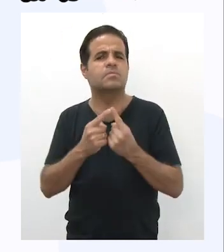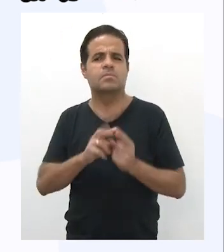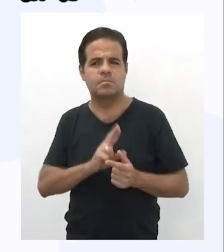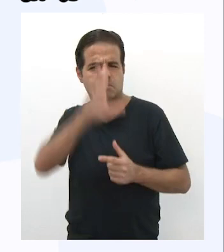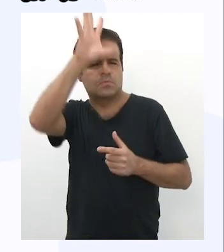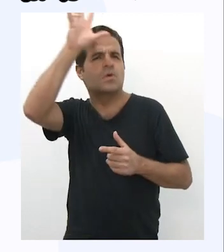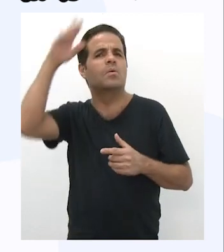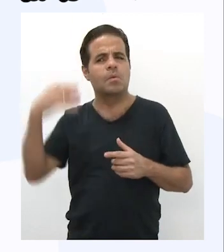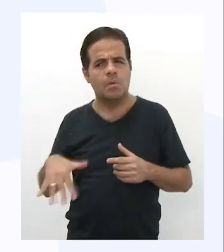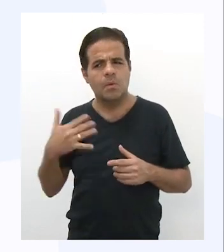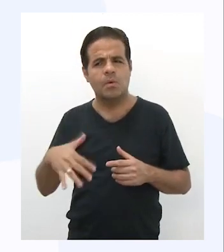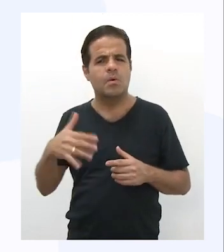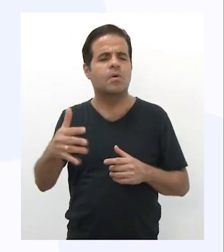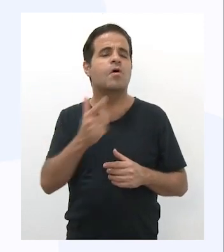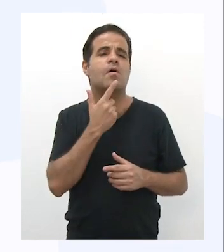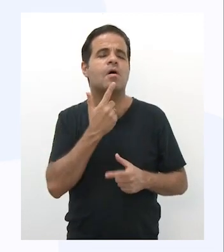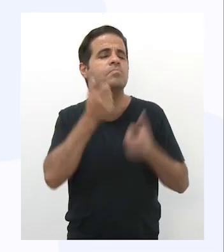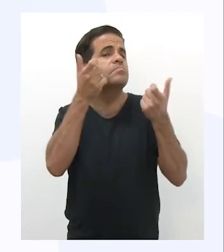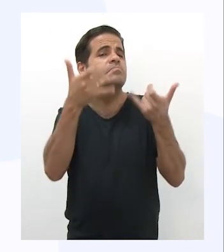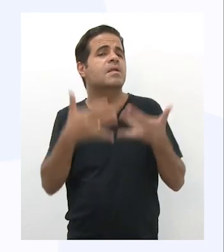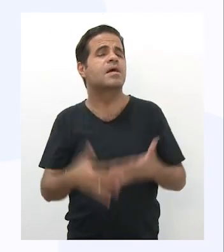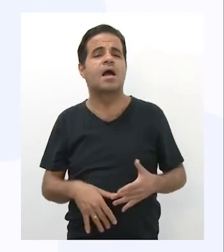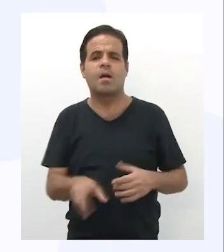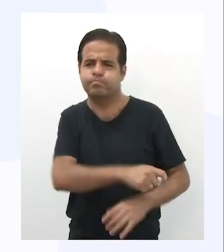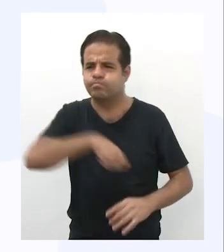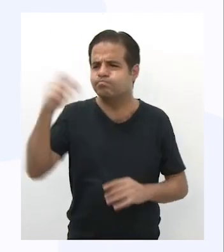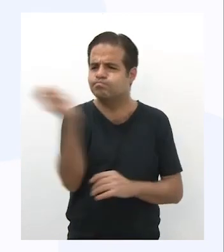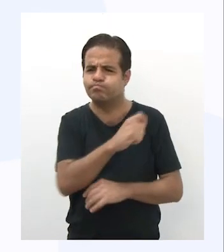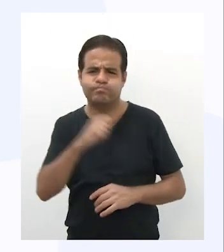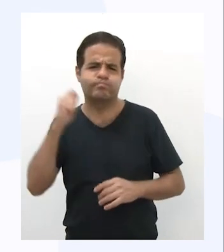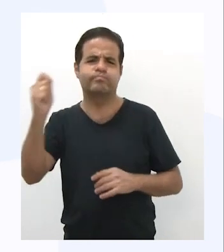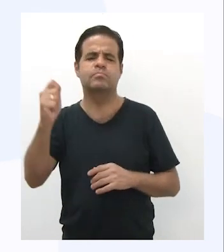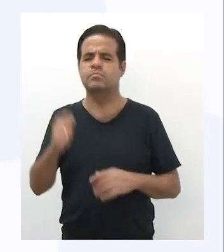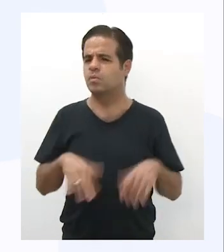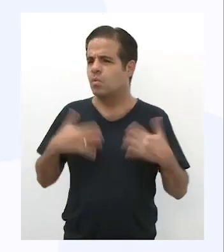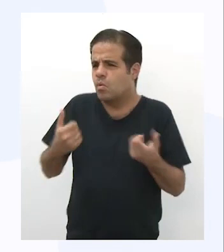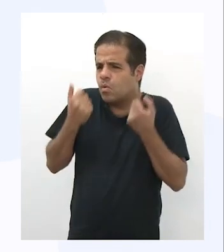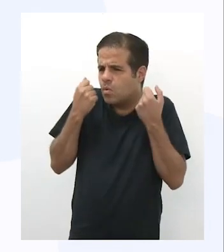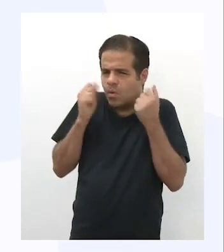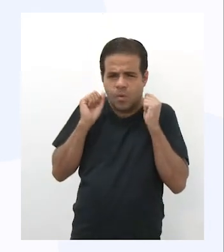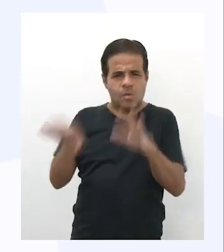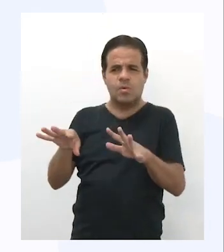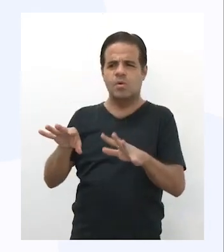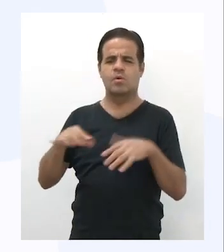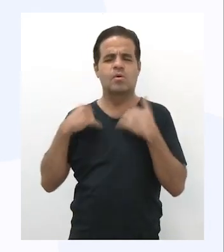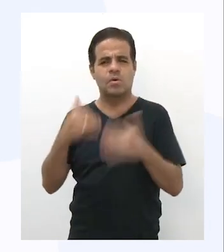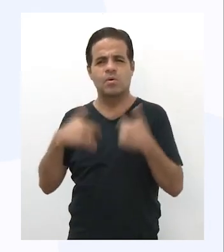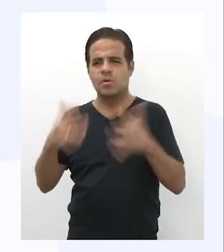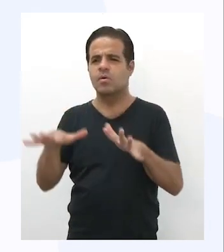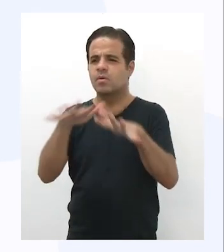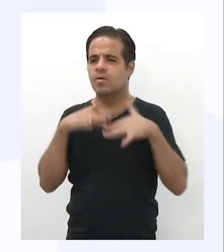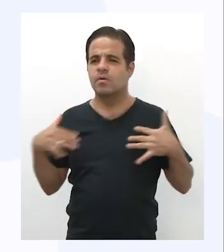Romana. Vamos falar então um pouquinho aqui dos gladiadores. Olha só o que acontece lá